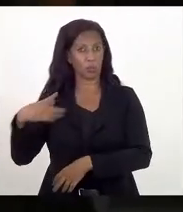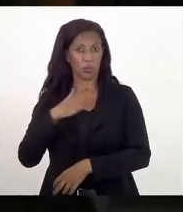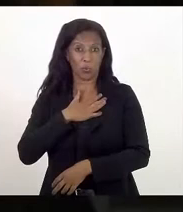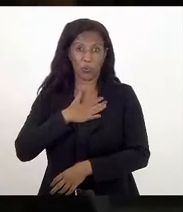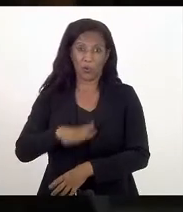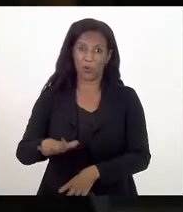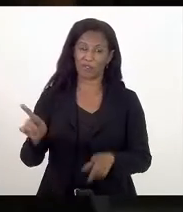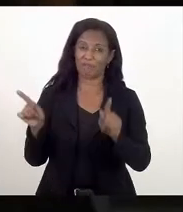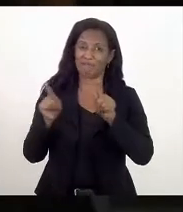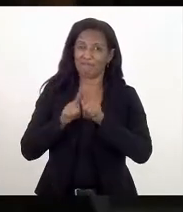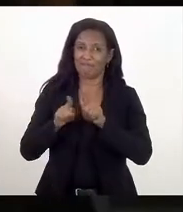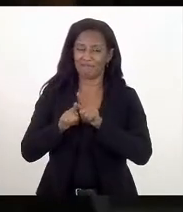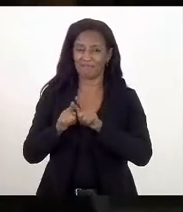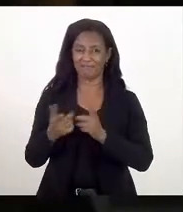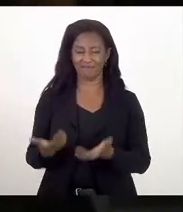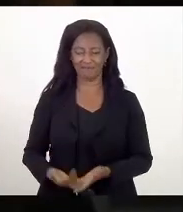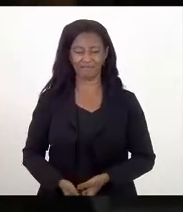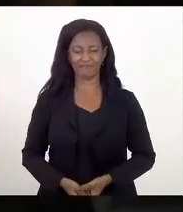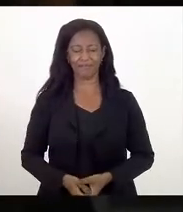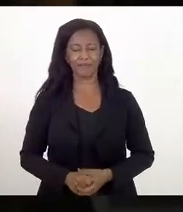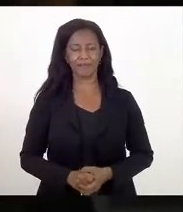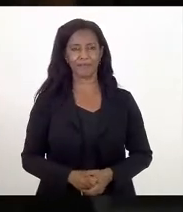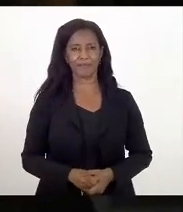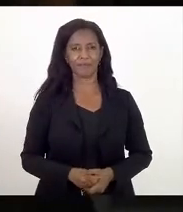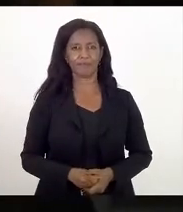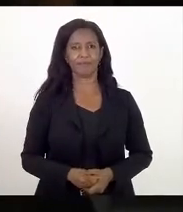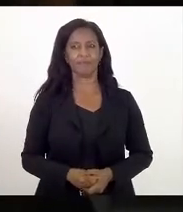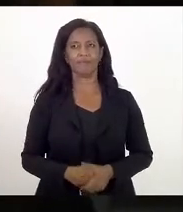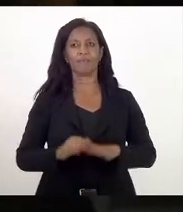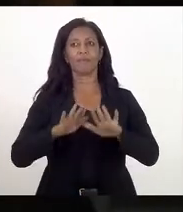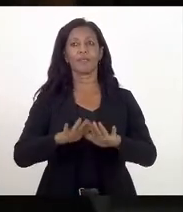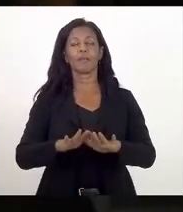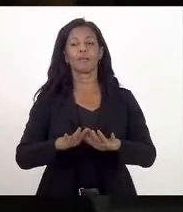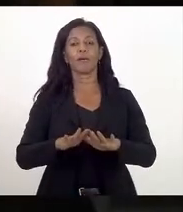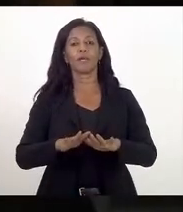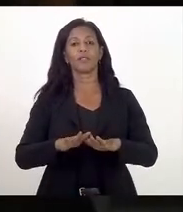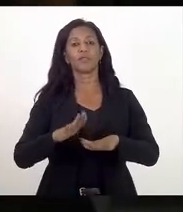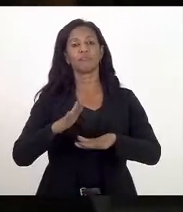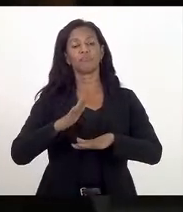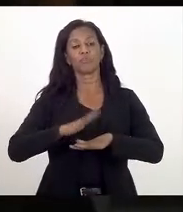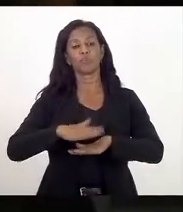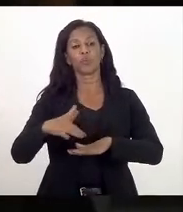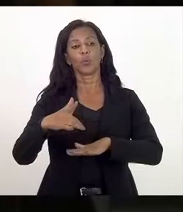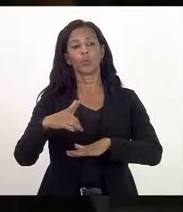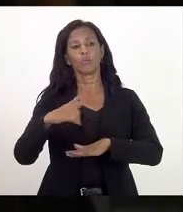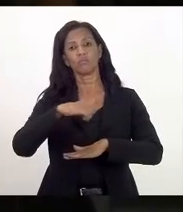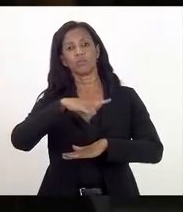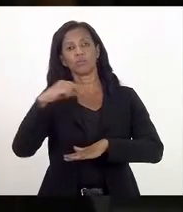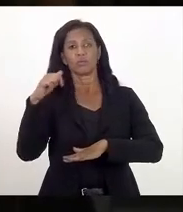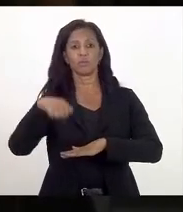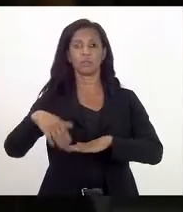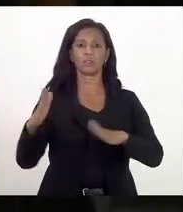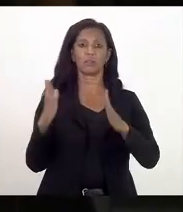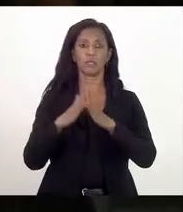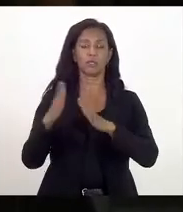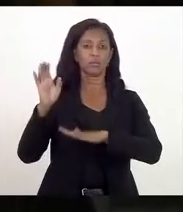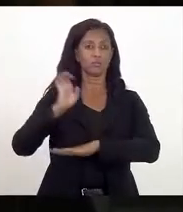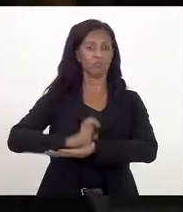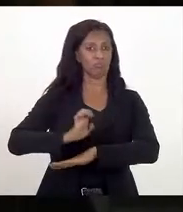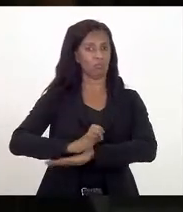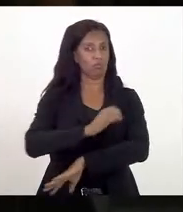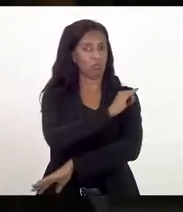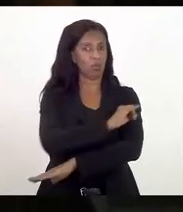muito dessa função. Mas é por conta de uma omissão histórica dessa Casa que o Estado do Rio entrou